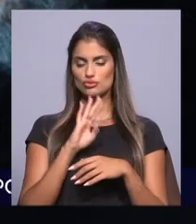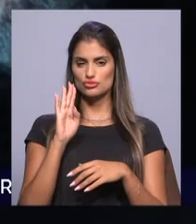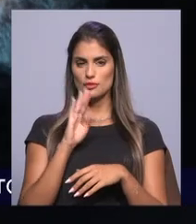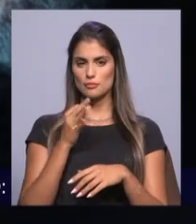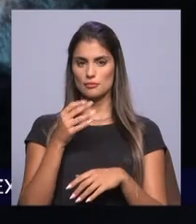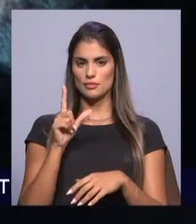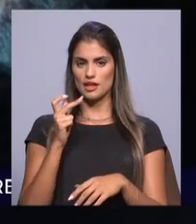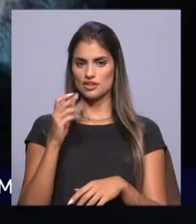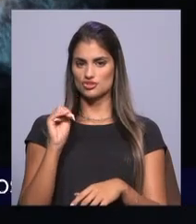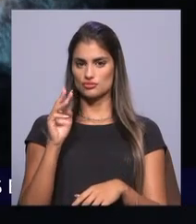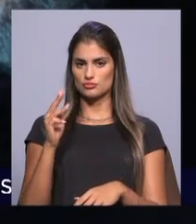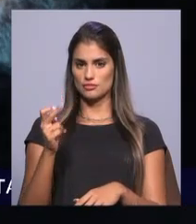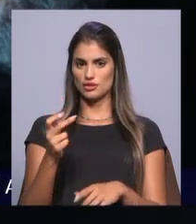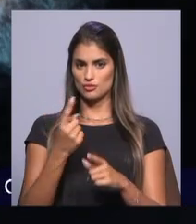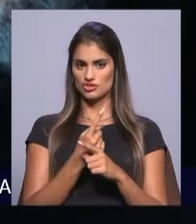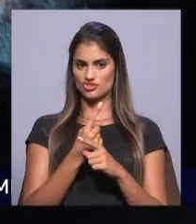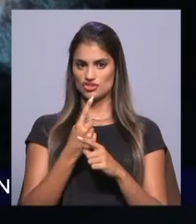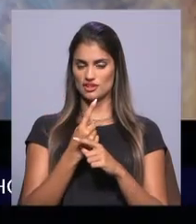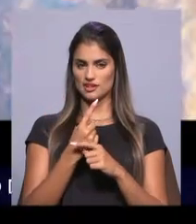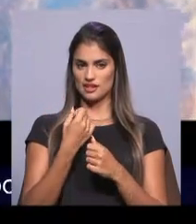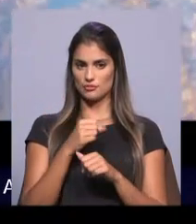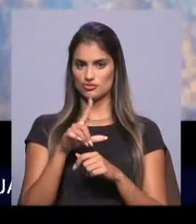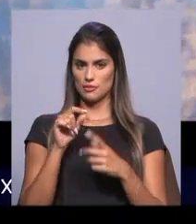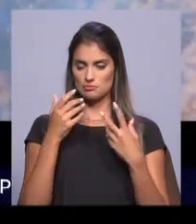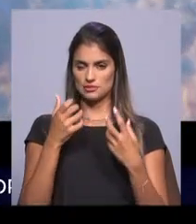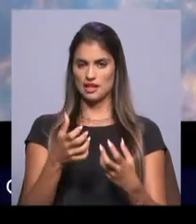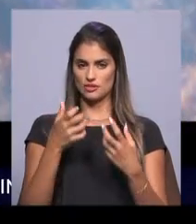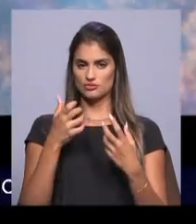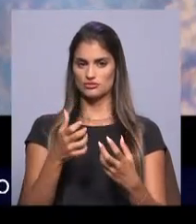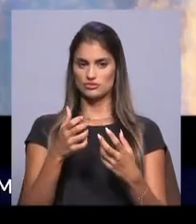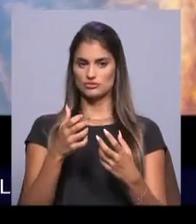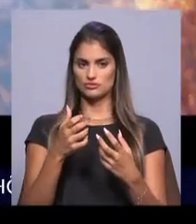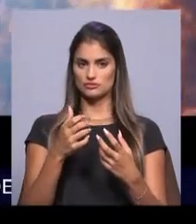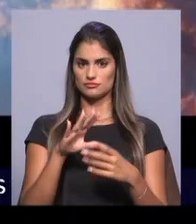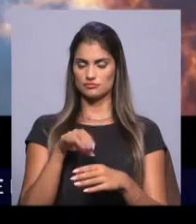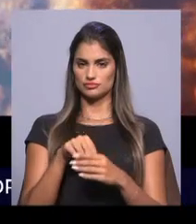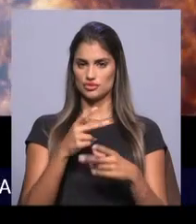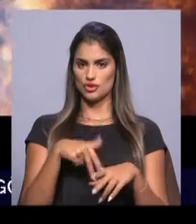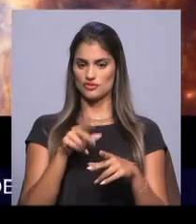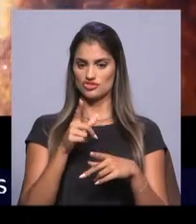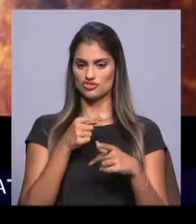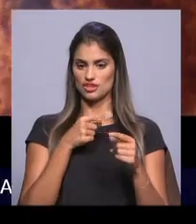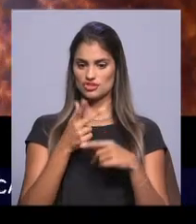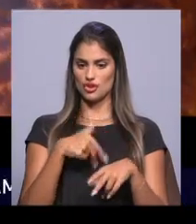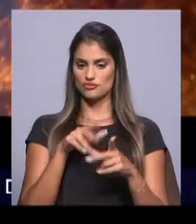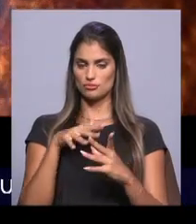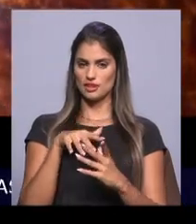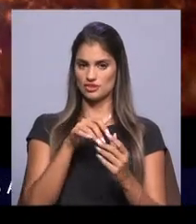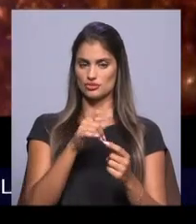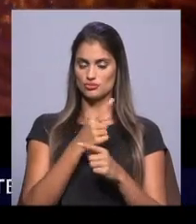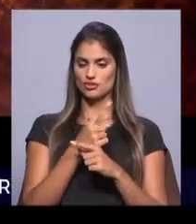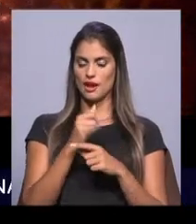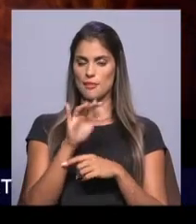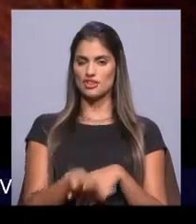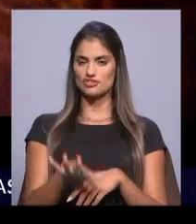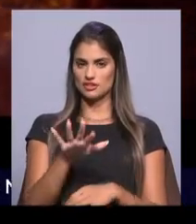plasma e também de elementos químicos mais pesados, que depois são atirados para o cosmos para incorporar novas estrelas e novos planetas. Porquê é que esta